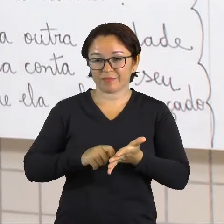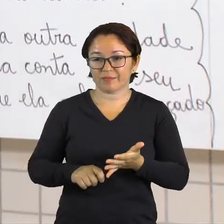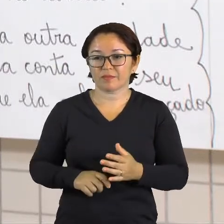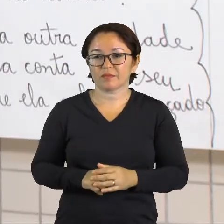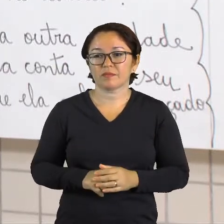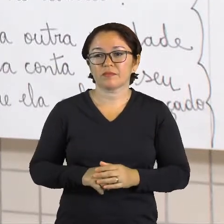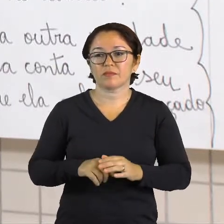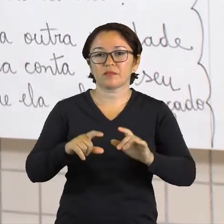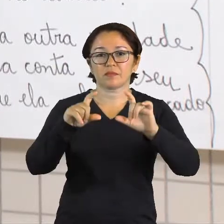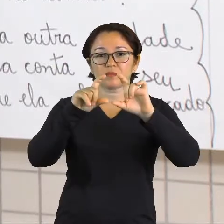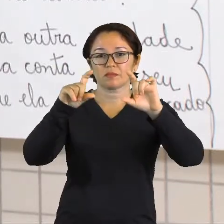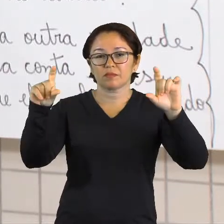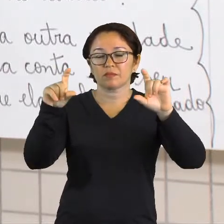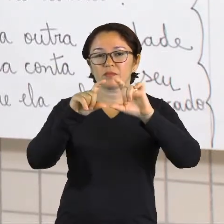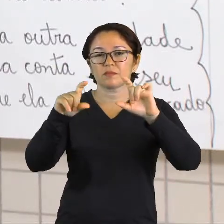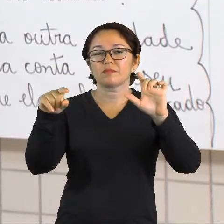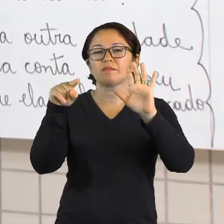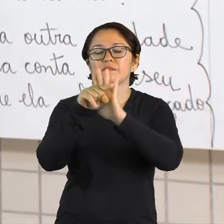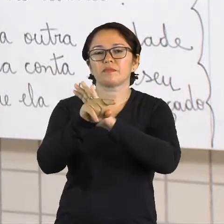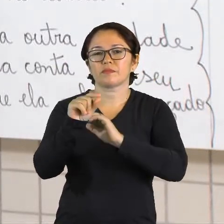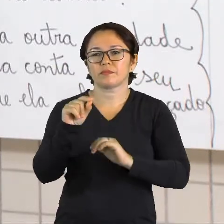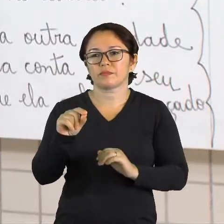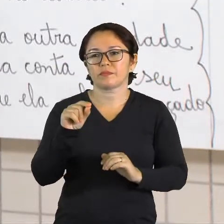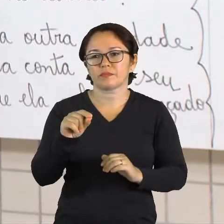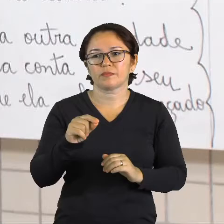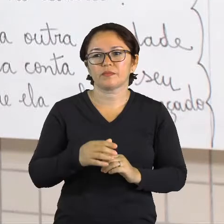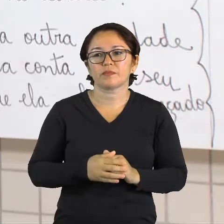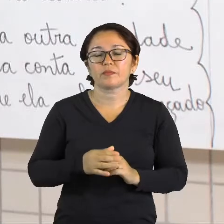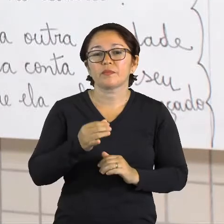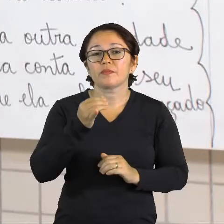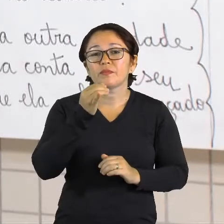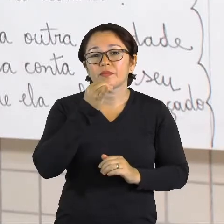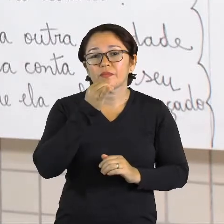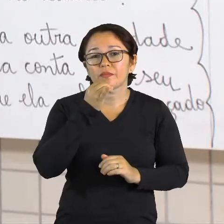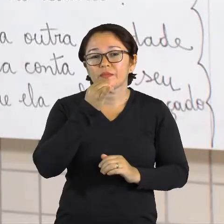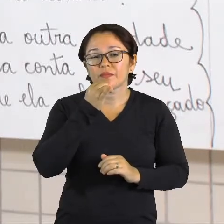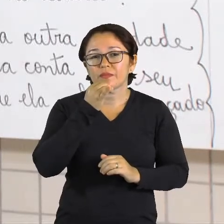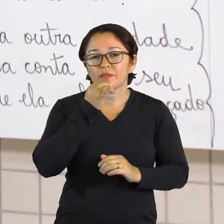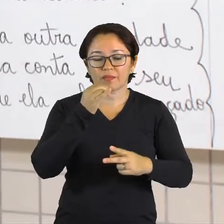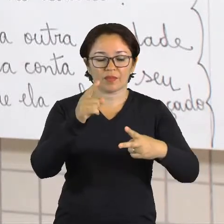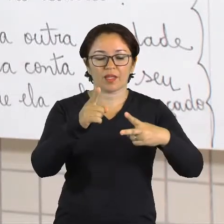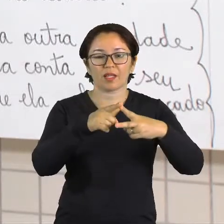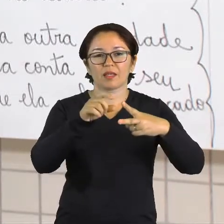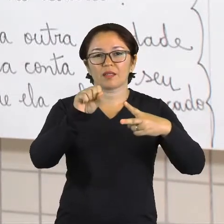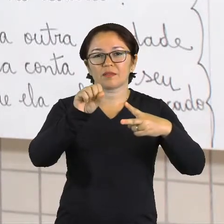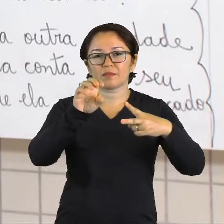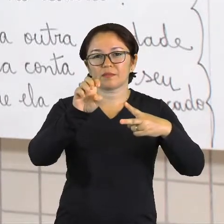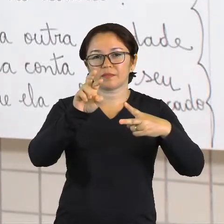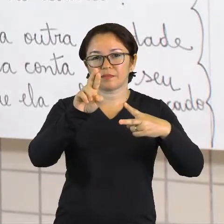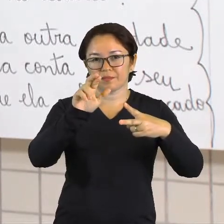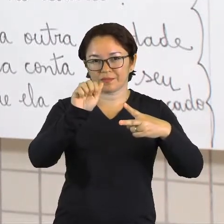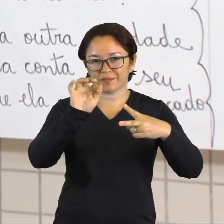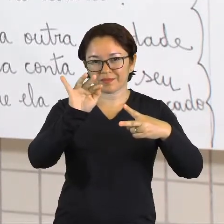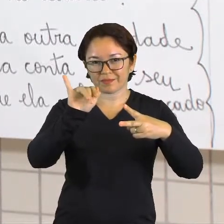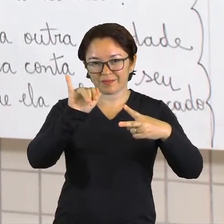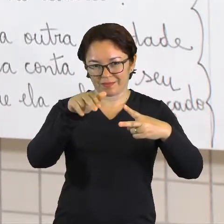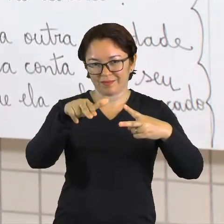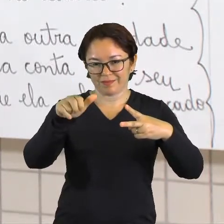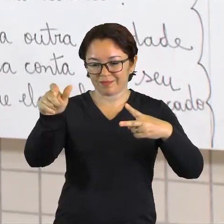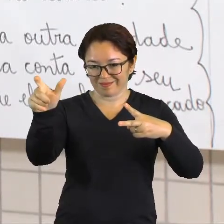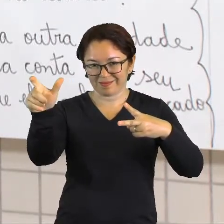outra pergunta aqui: qual foi o principal assunto que Serafina registrou no diário? Lembrando lá